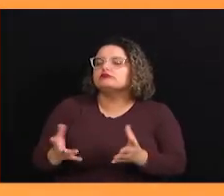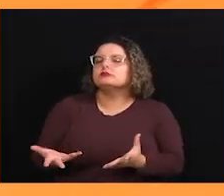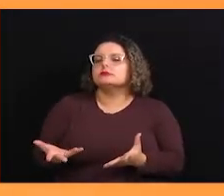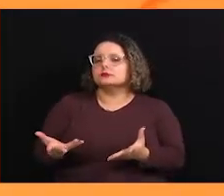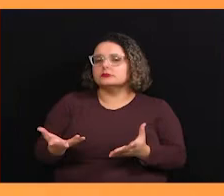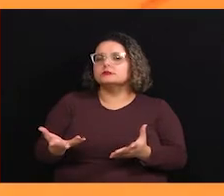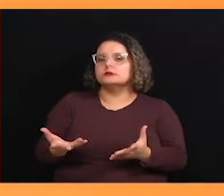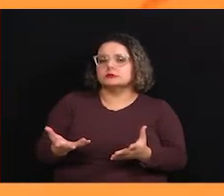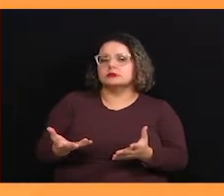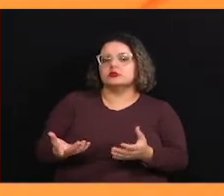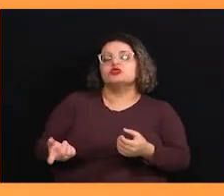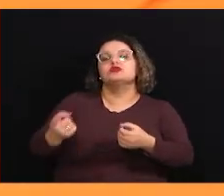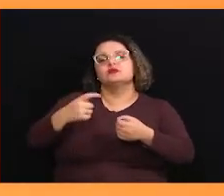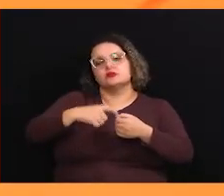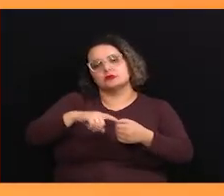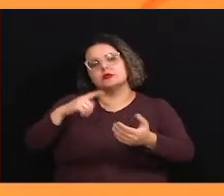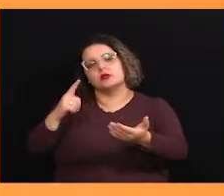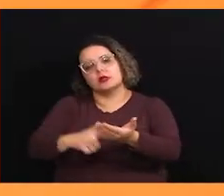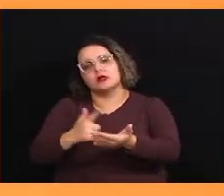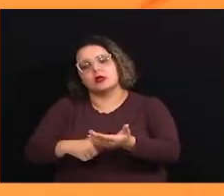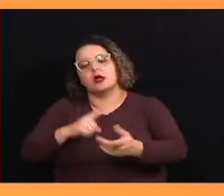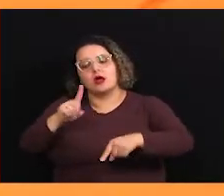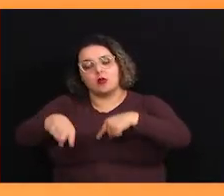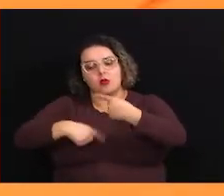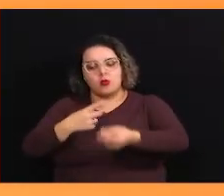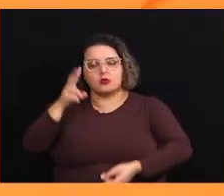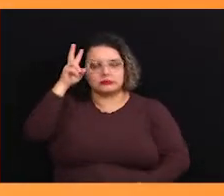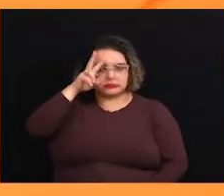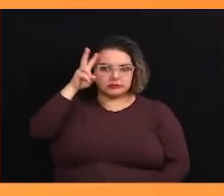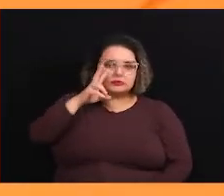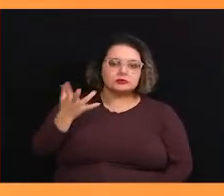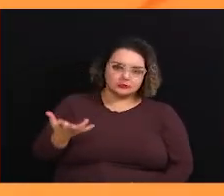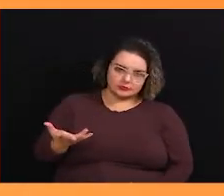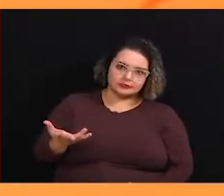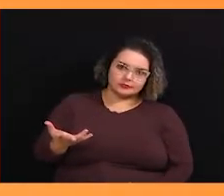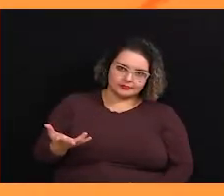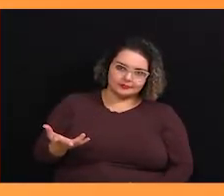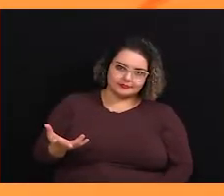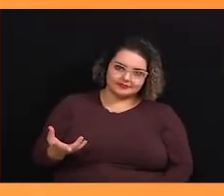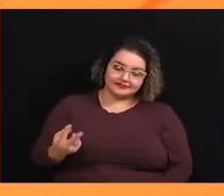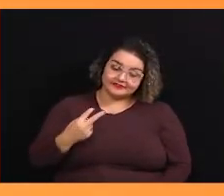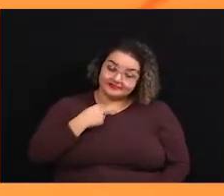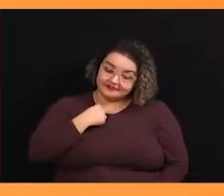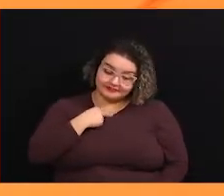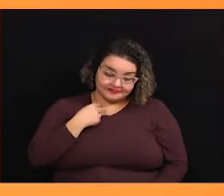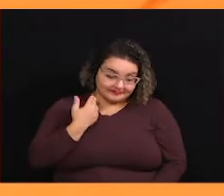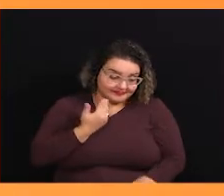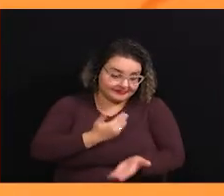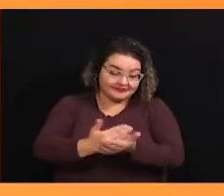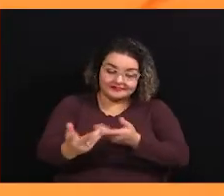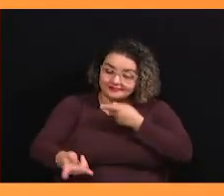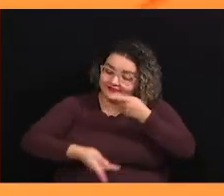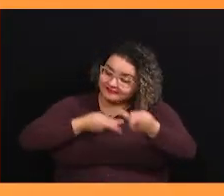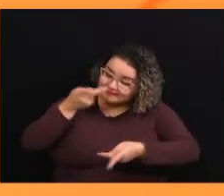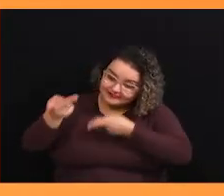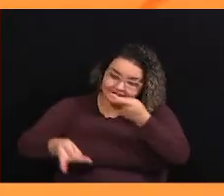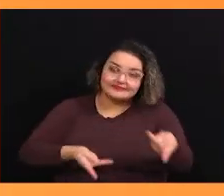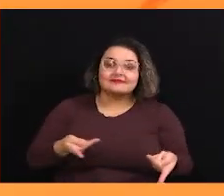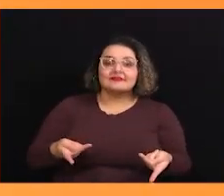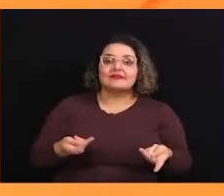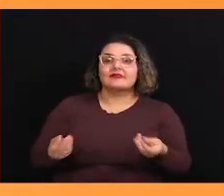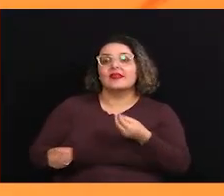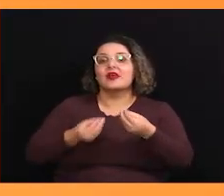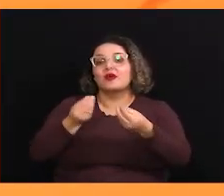conectar o Bairro dos Corvos Elétricos a outras histórias, né? Que eu não posso nem dizer como começa, porque senão daria spoiler de como o